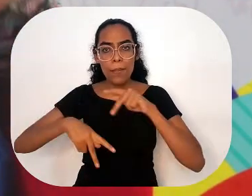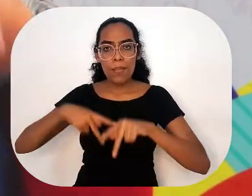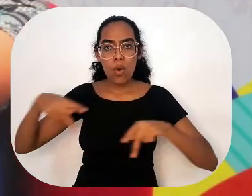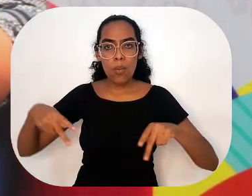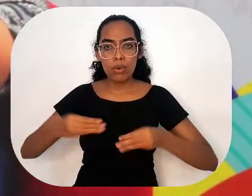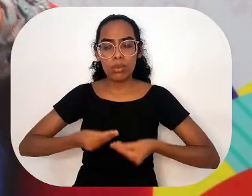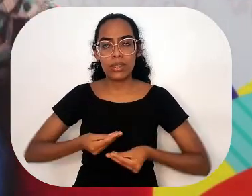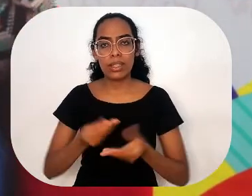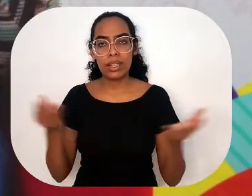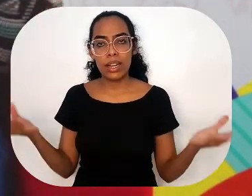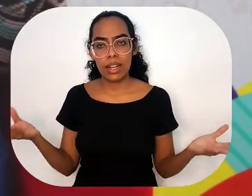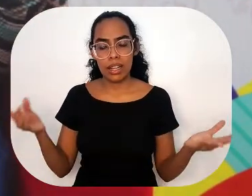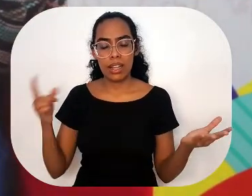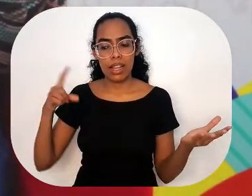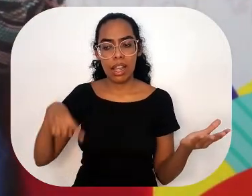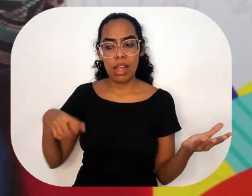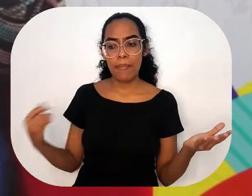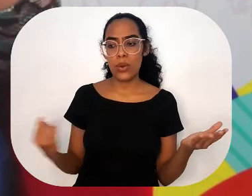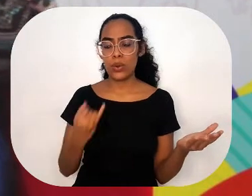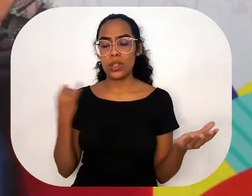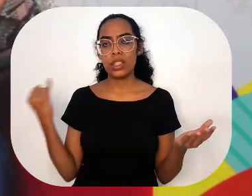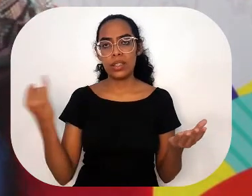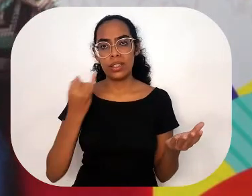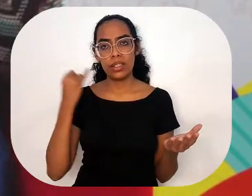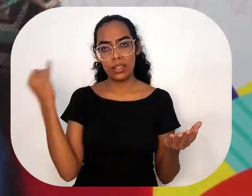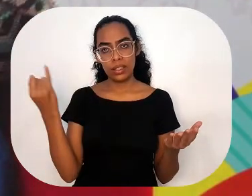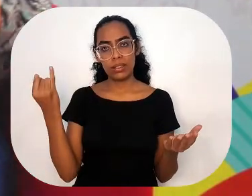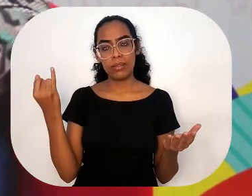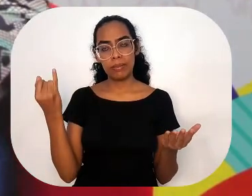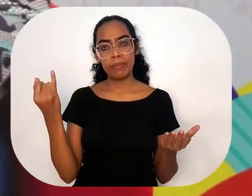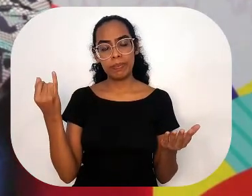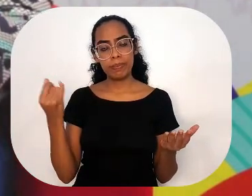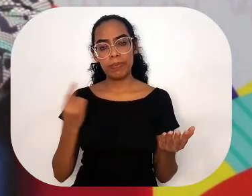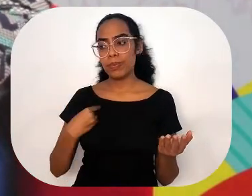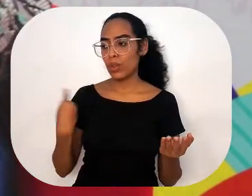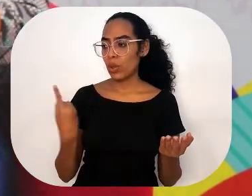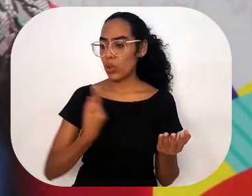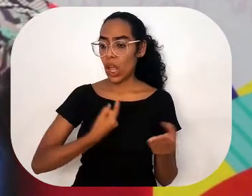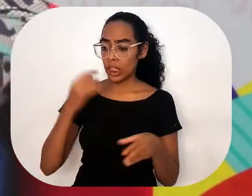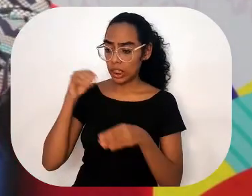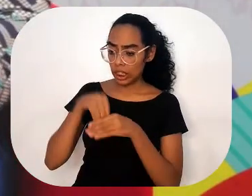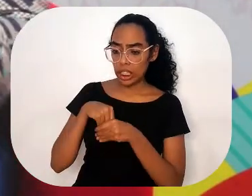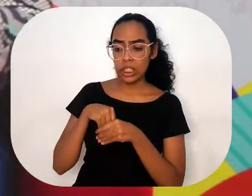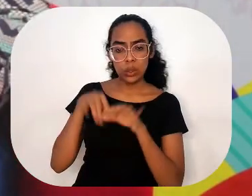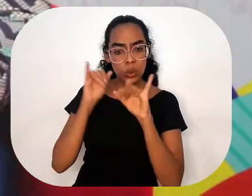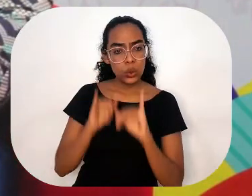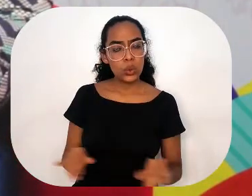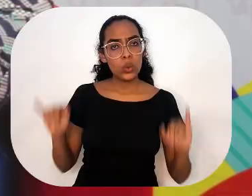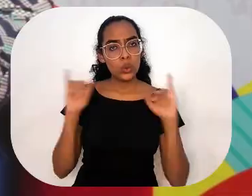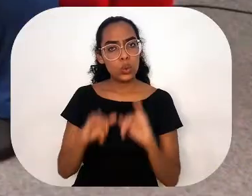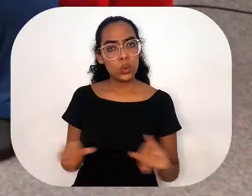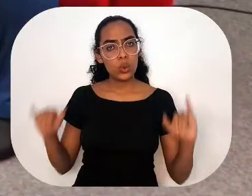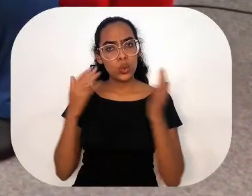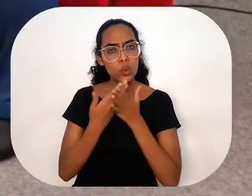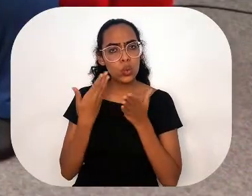público que tá aí né para para ressaltar essa importância daquilo que a gente realiza dentro